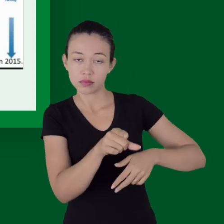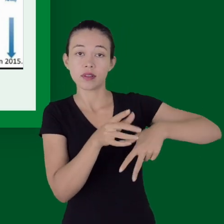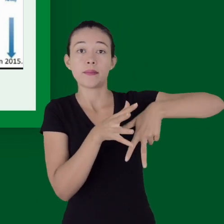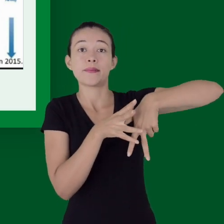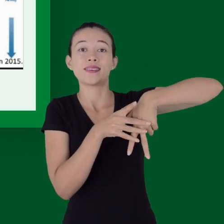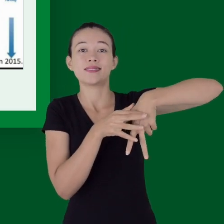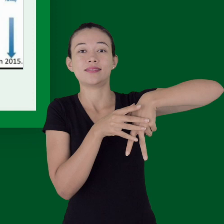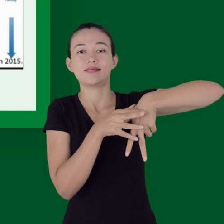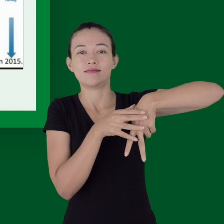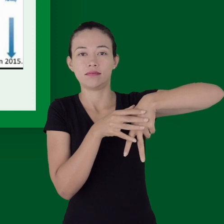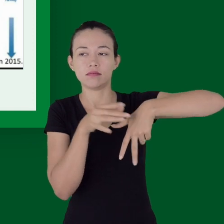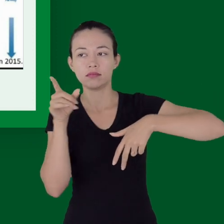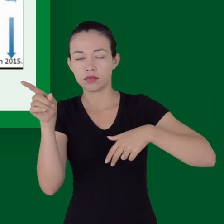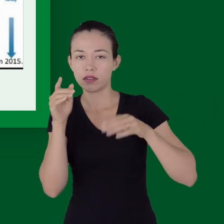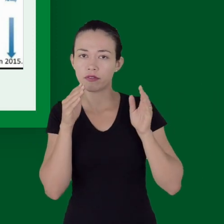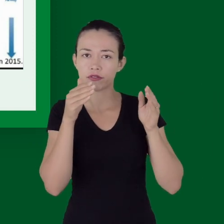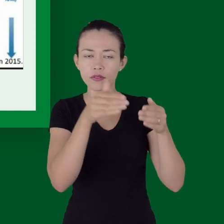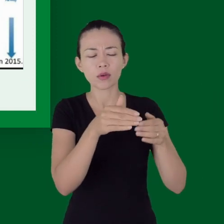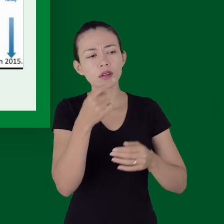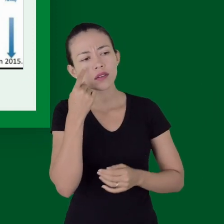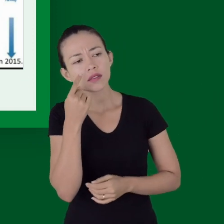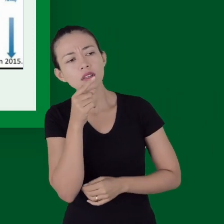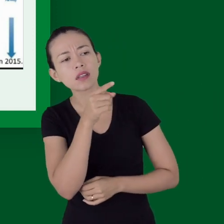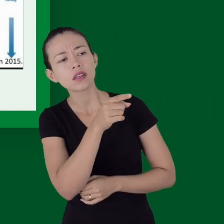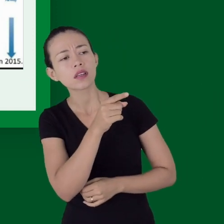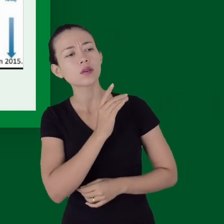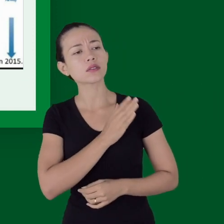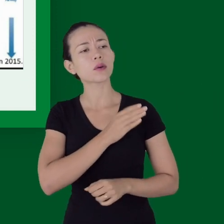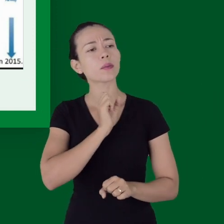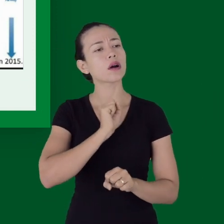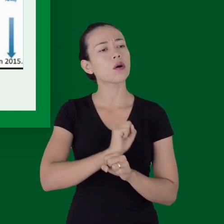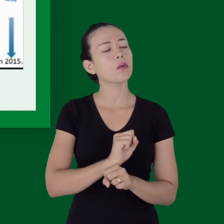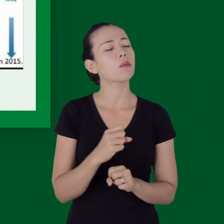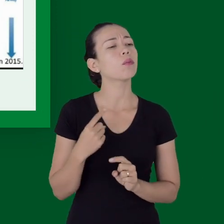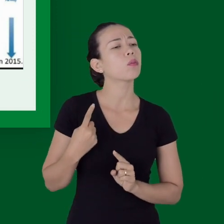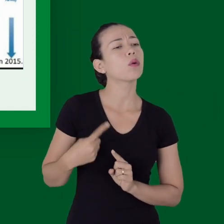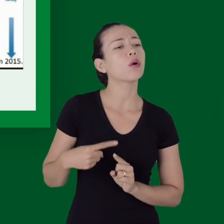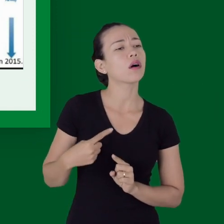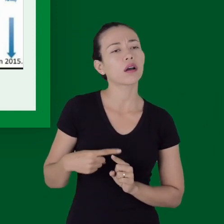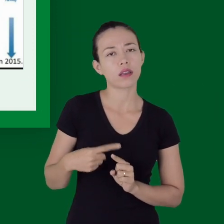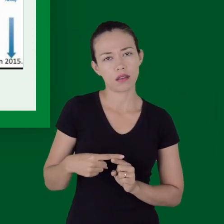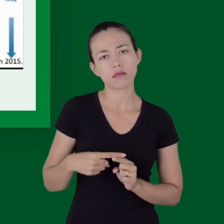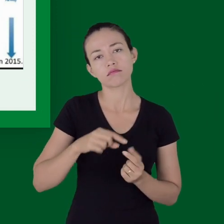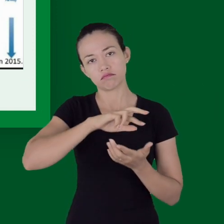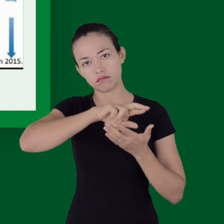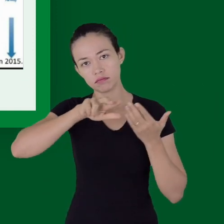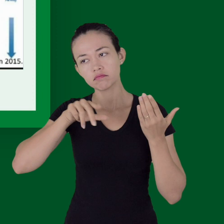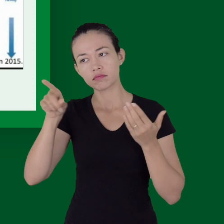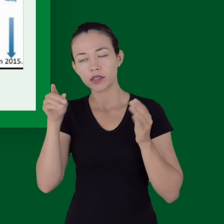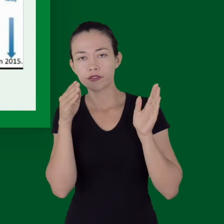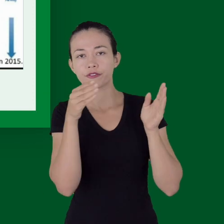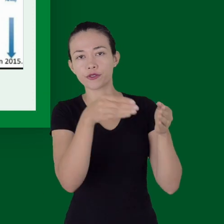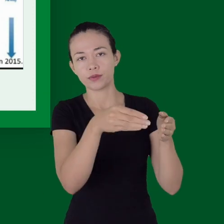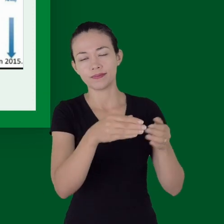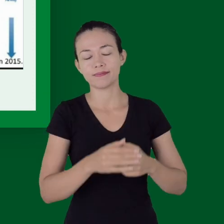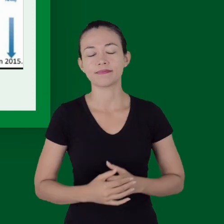significa o quê? Ele vai procurar ver as causas básicas de parada, dentre outras